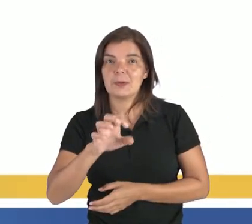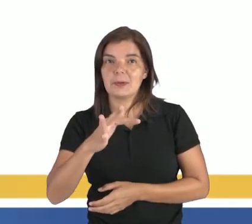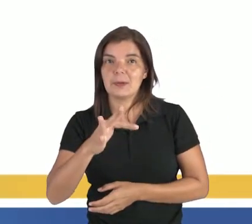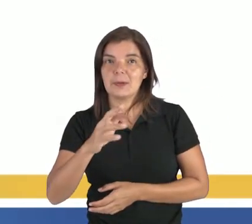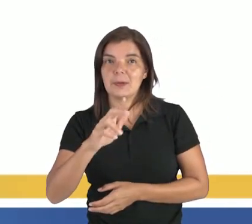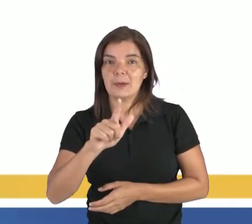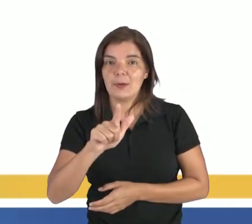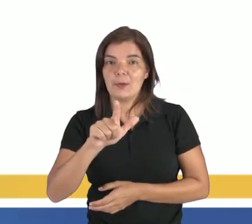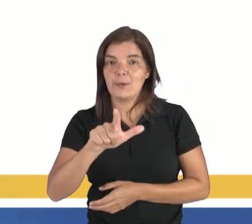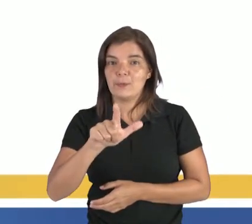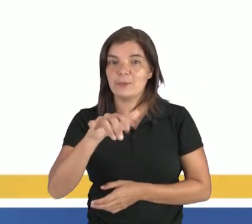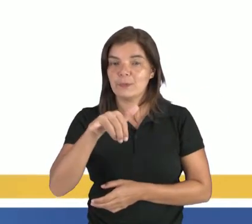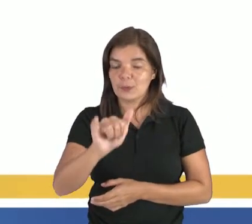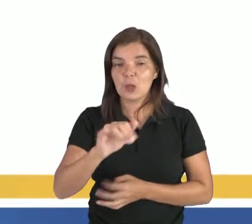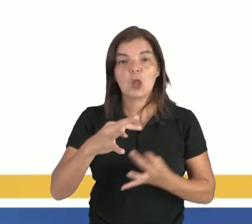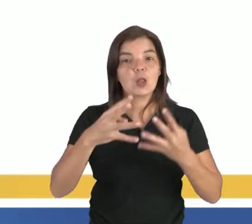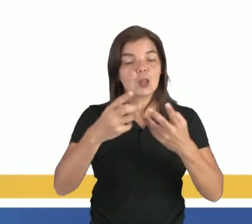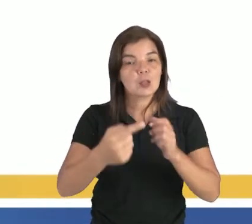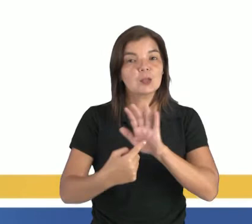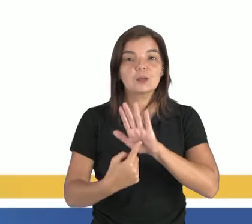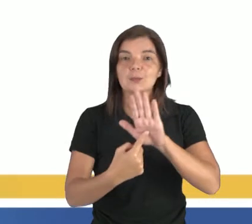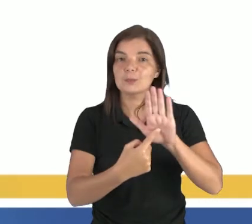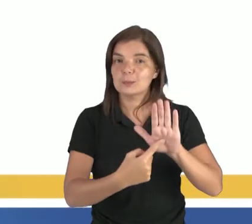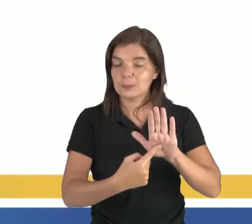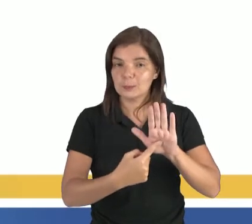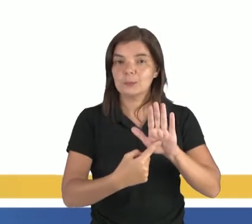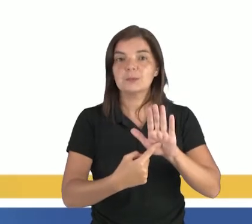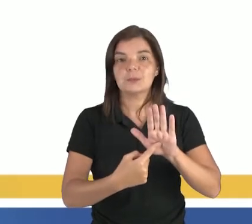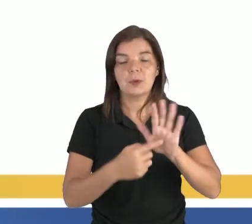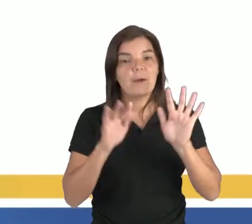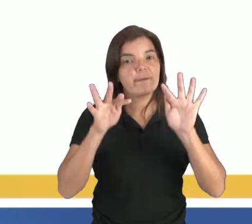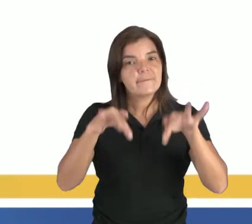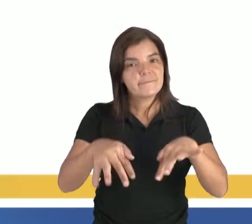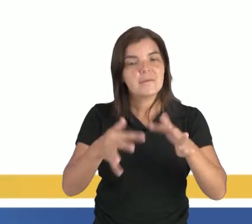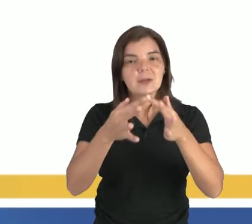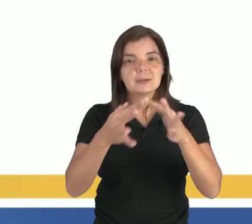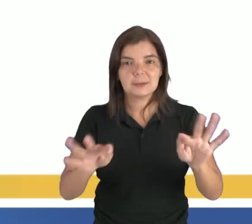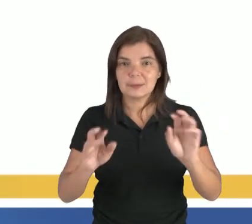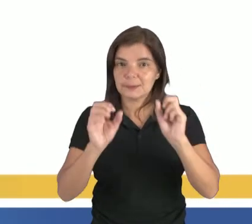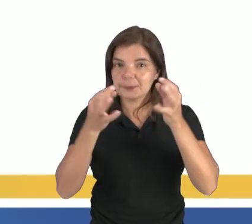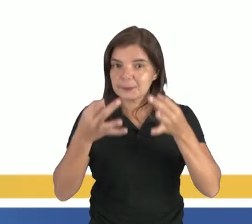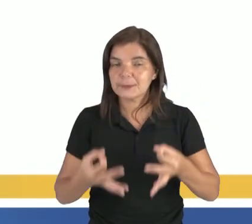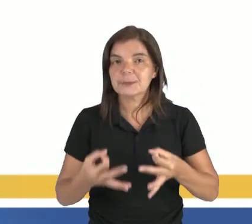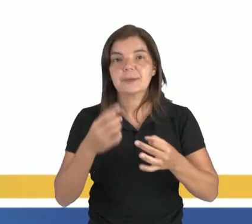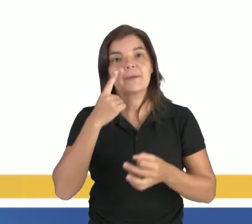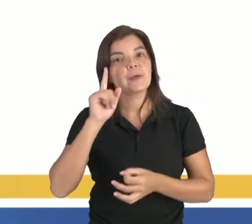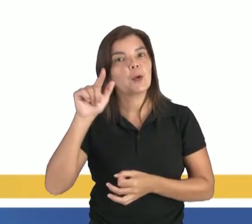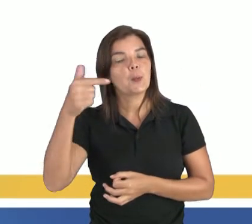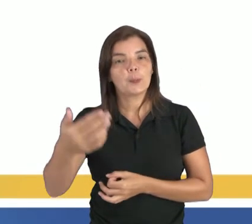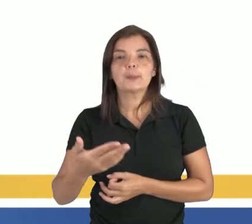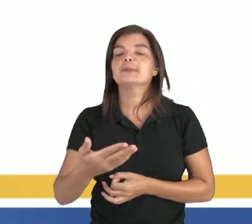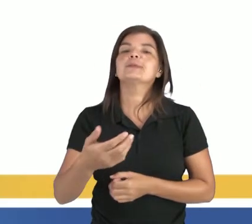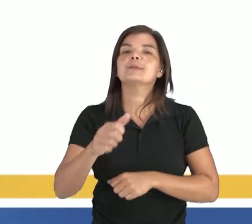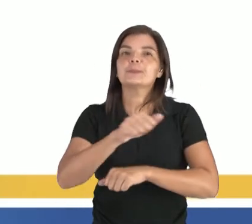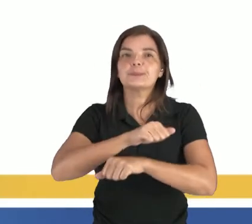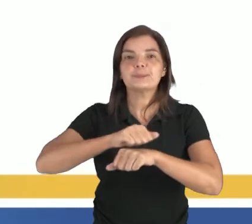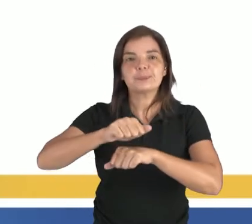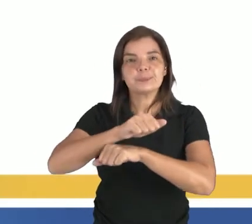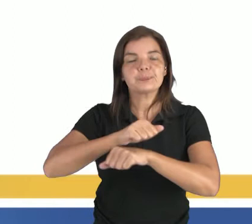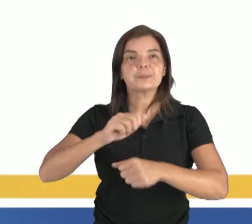Ok, students? Todos aí apareceram no final da frase, certo? Vamos ver outro tipo de